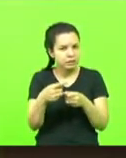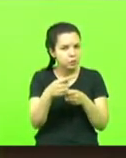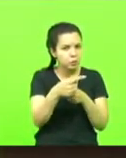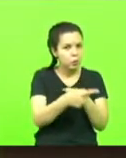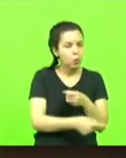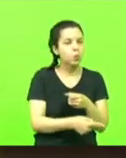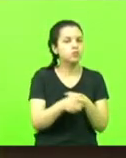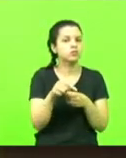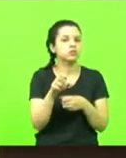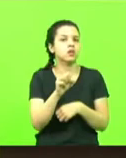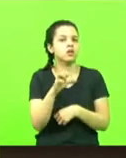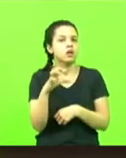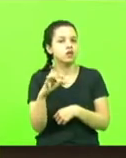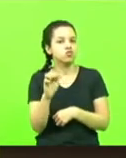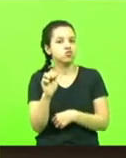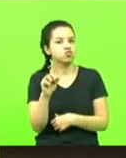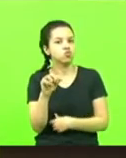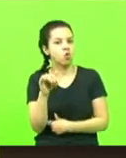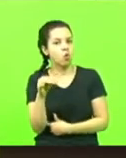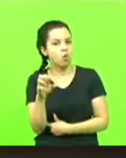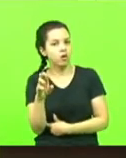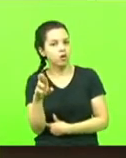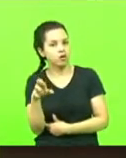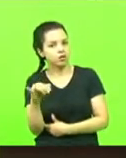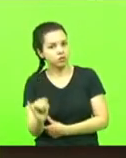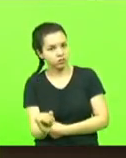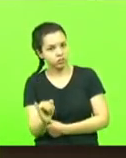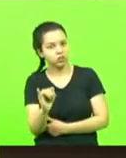Adjore, José Roberto Deschamps.